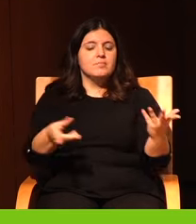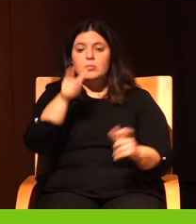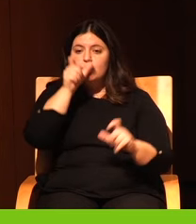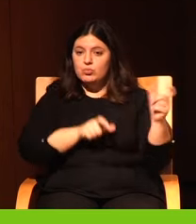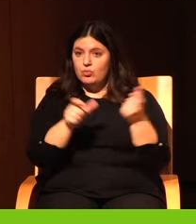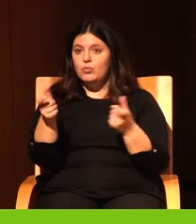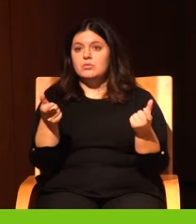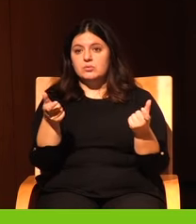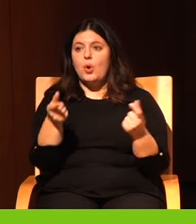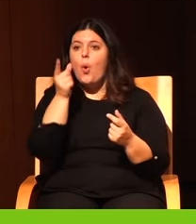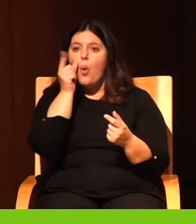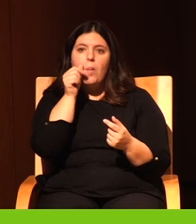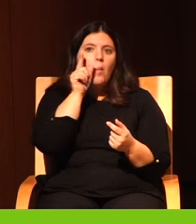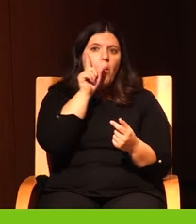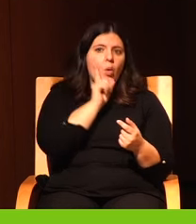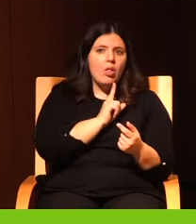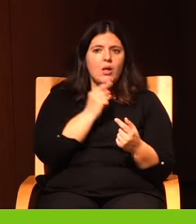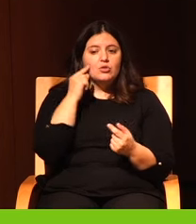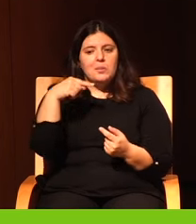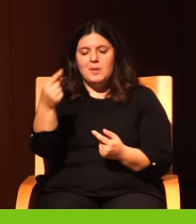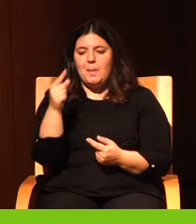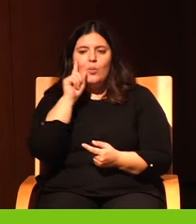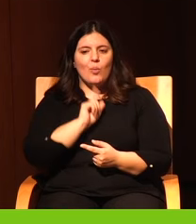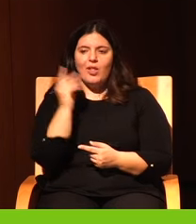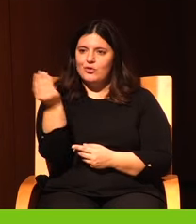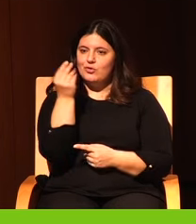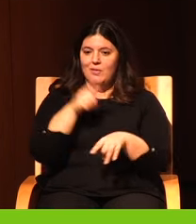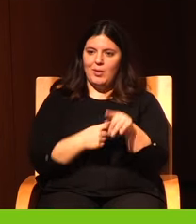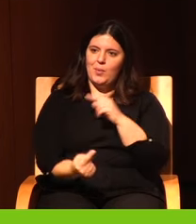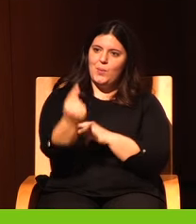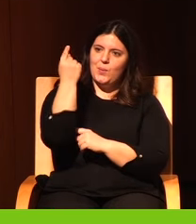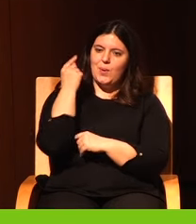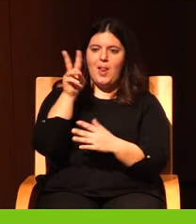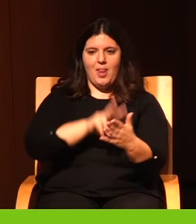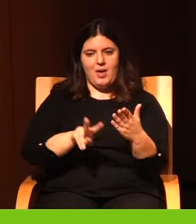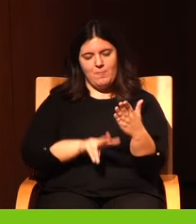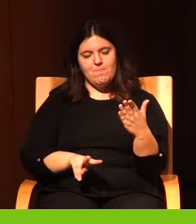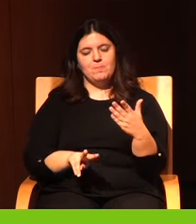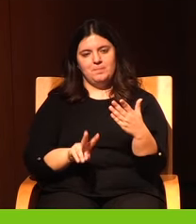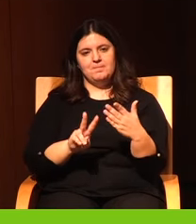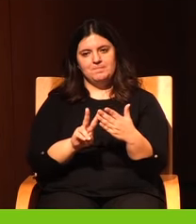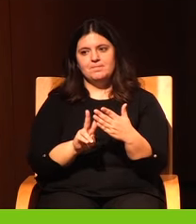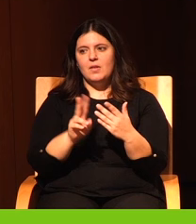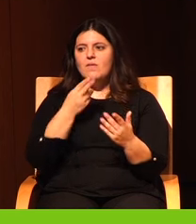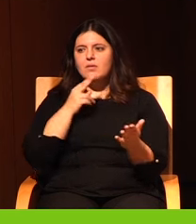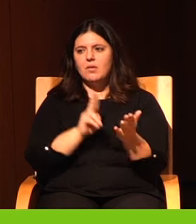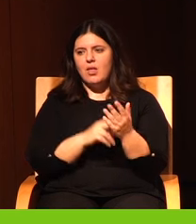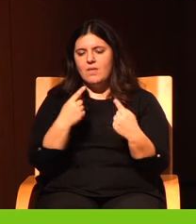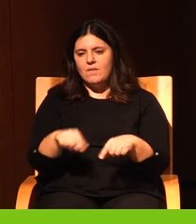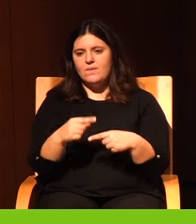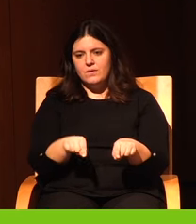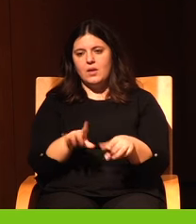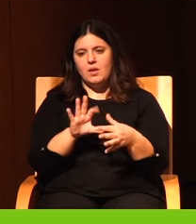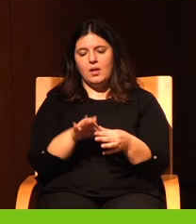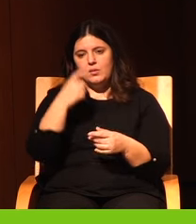pessoas homens e mulheres muito especialmente mulheres e mulheres jovens desse tempo Liam traziam uma verdade acerca do ser